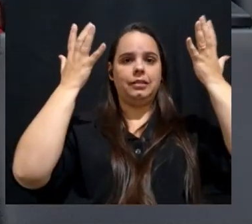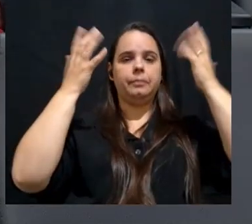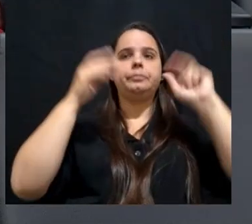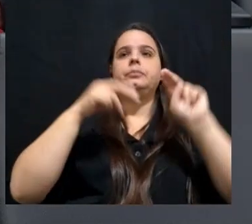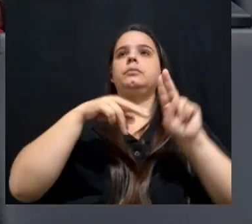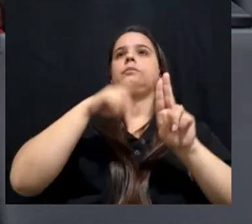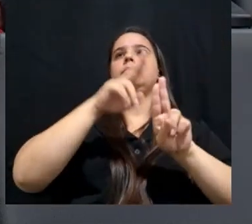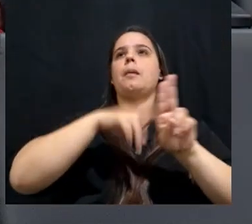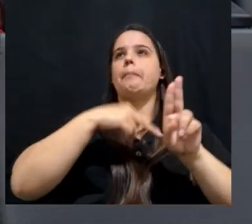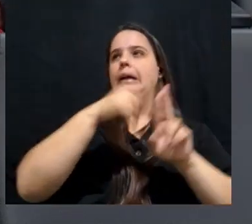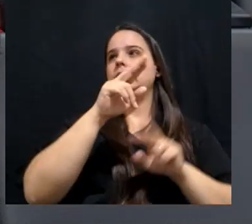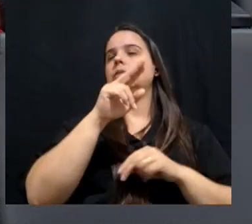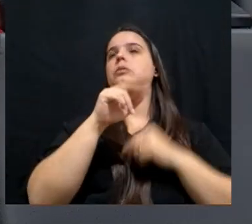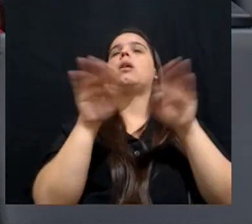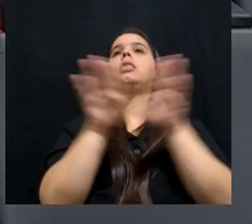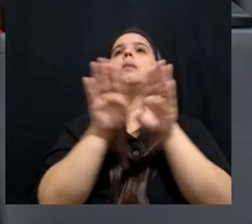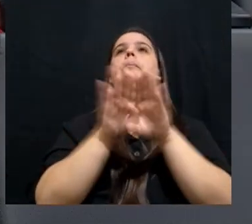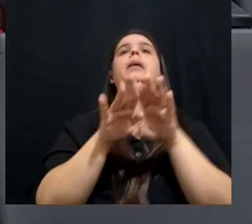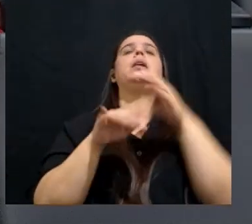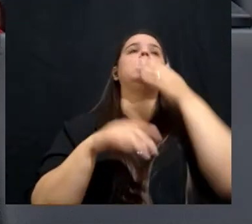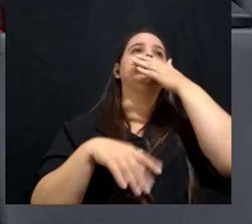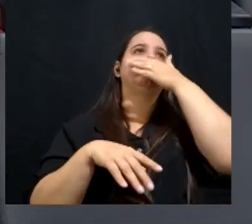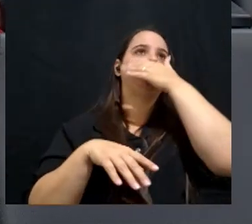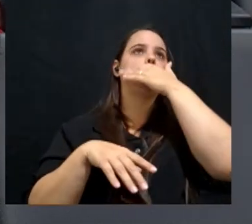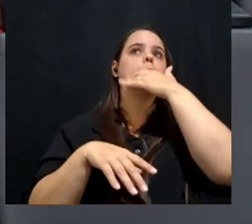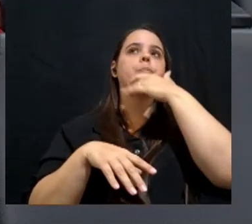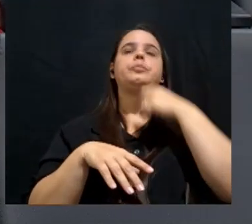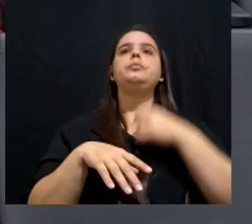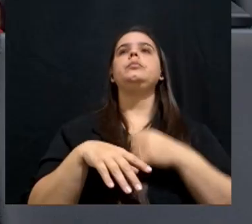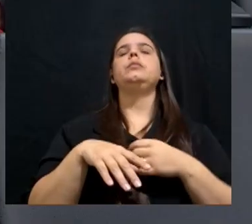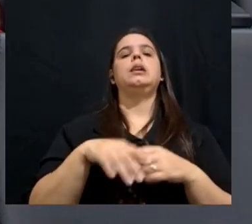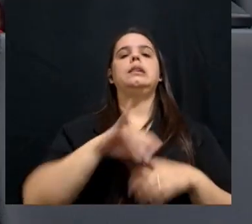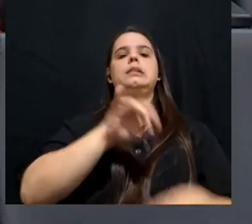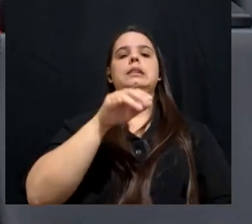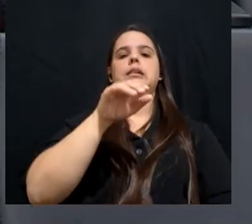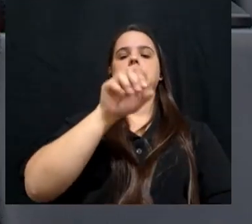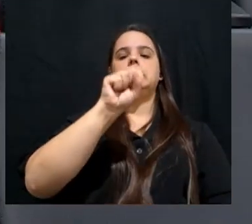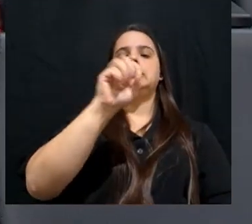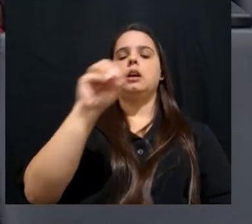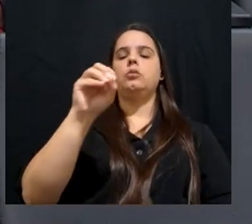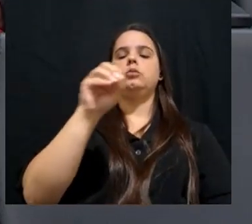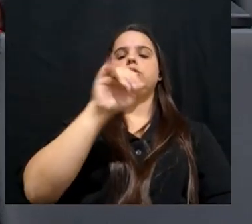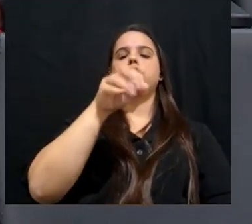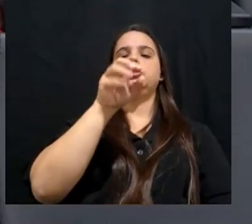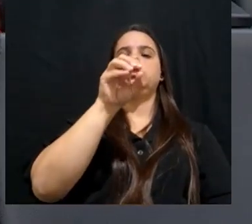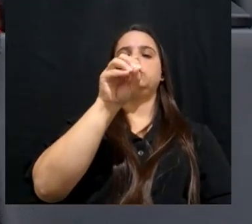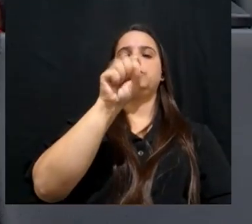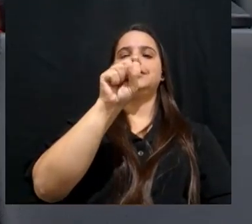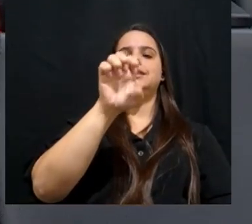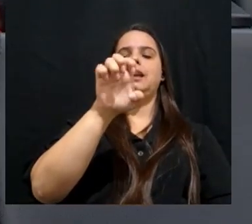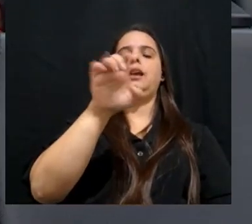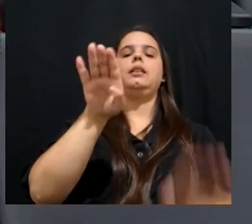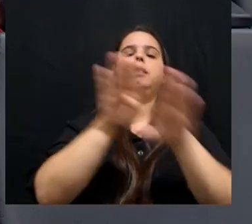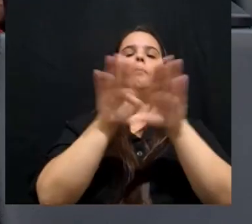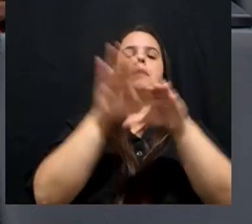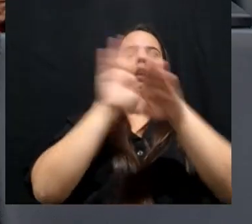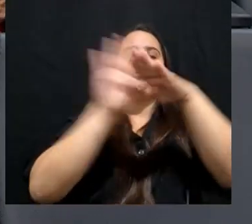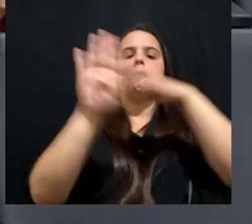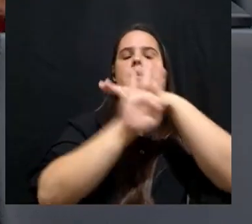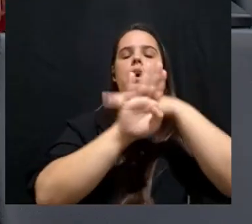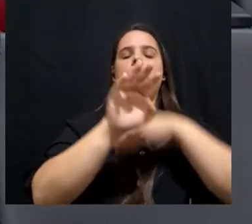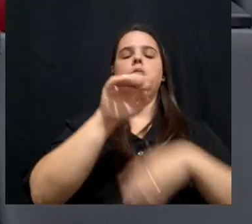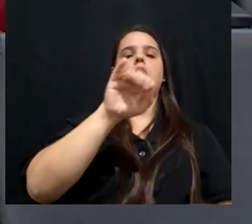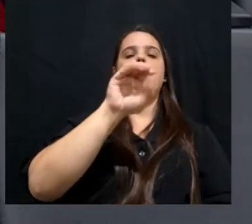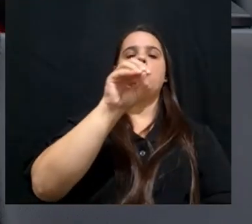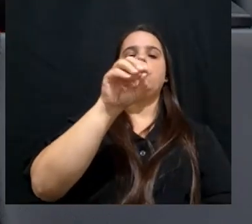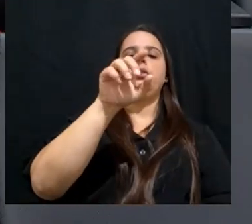Encantada, né, no Campo Grande, São José e Parque Osiel, e depois a gente fala um pouquinho da realização do segundo baile de